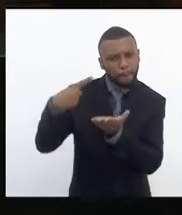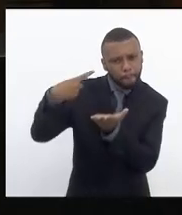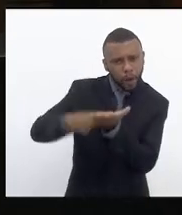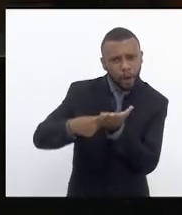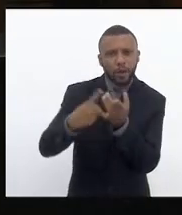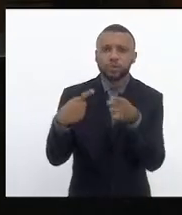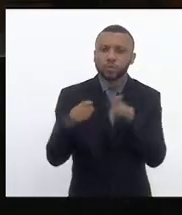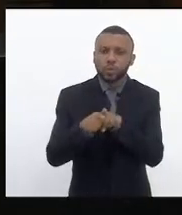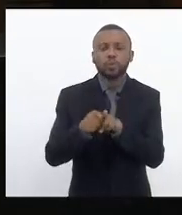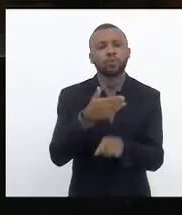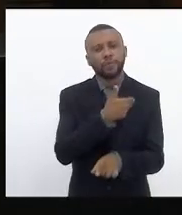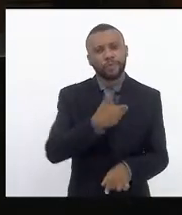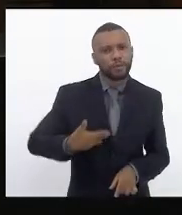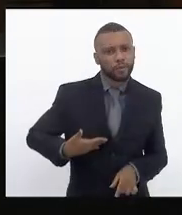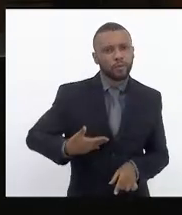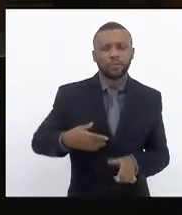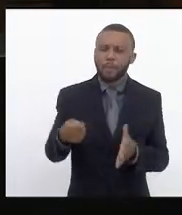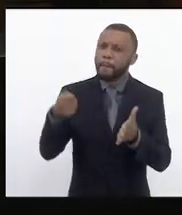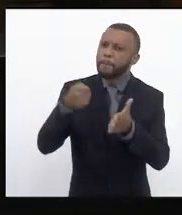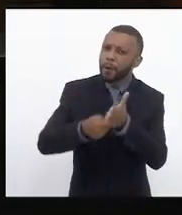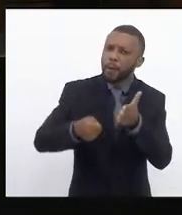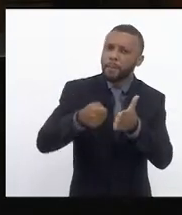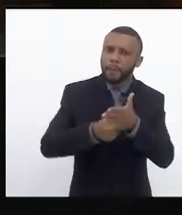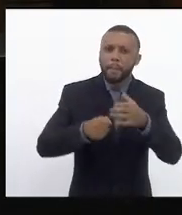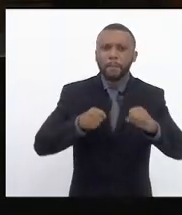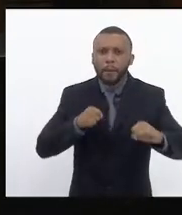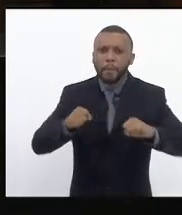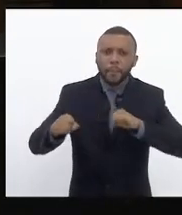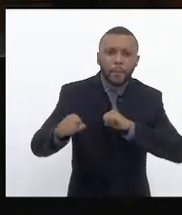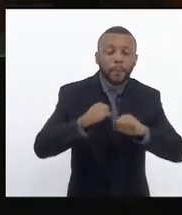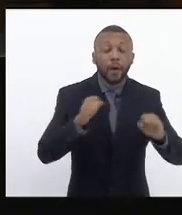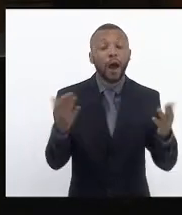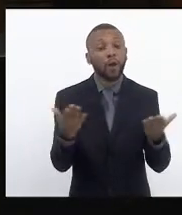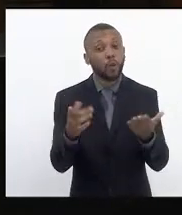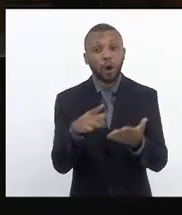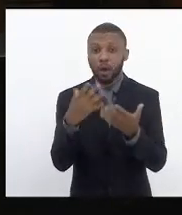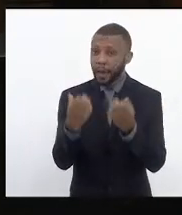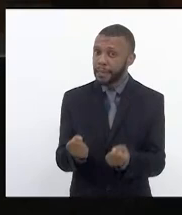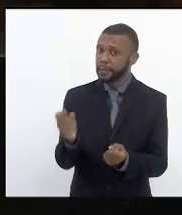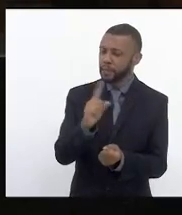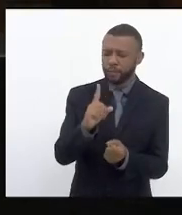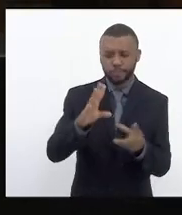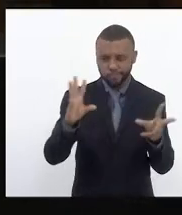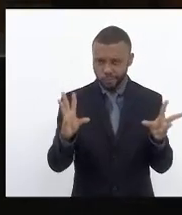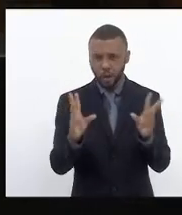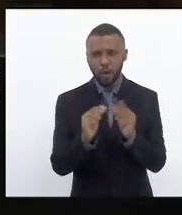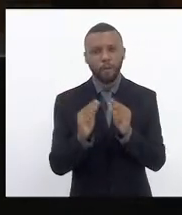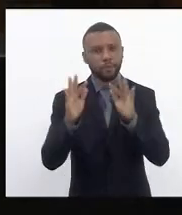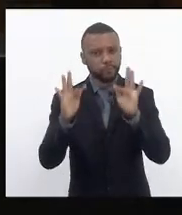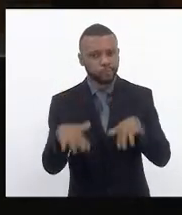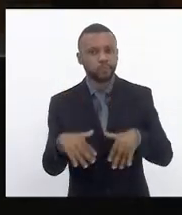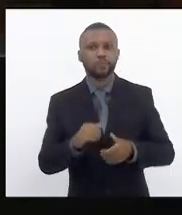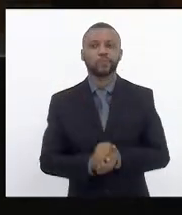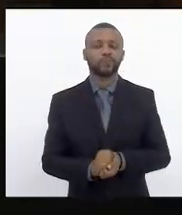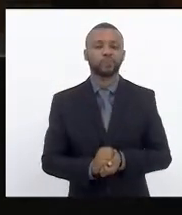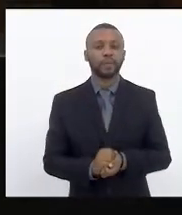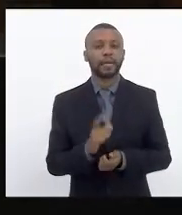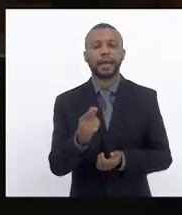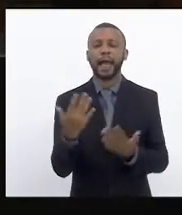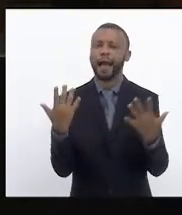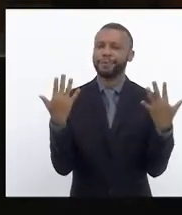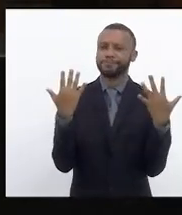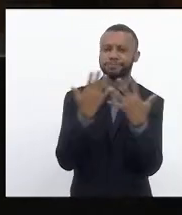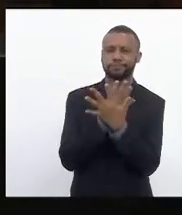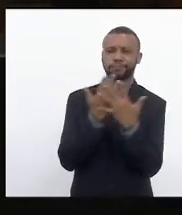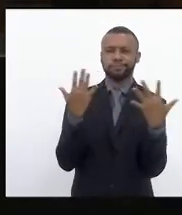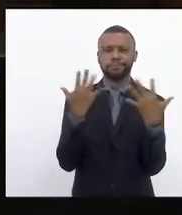com o governador E paramos esse embate agora o que não aceitaremos para concluir é aqui a falar se